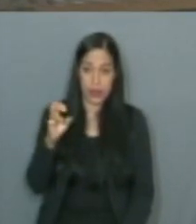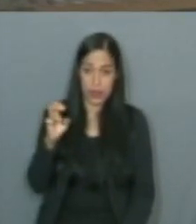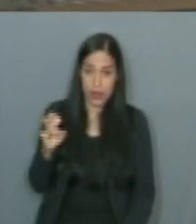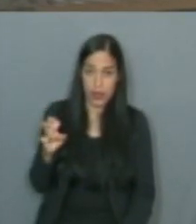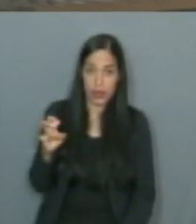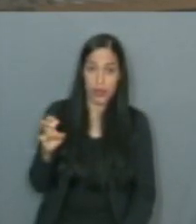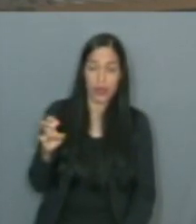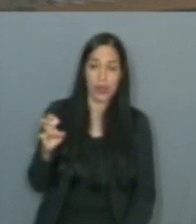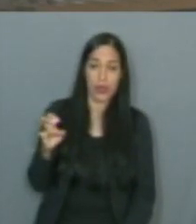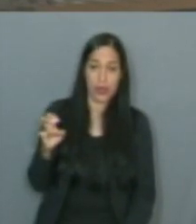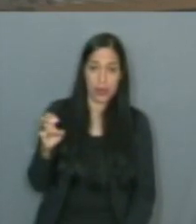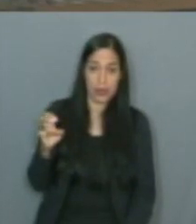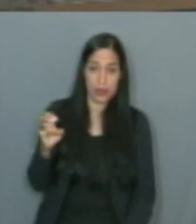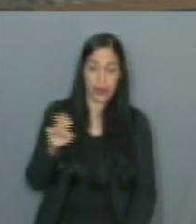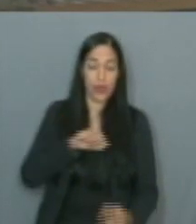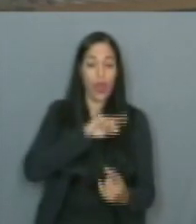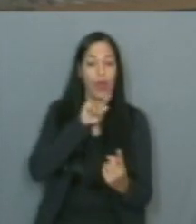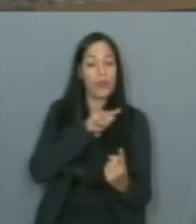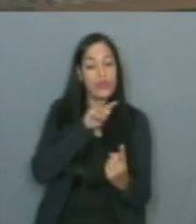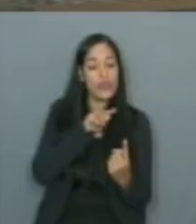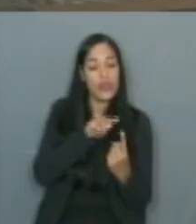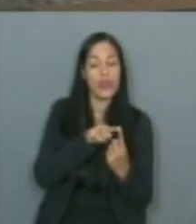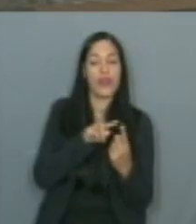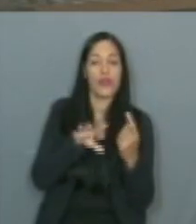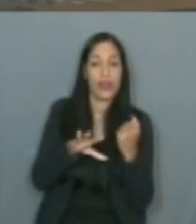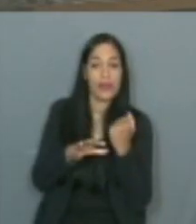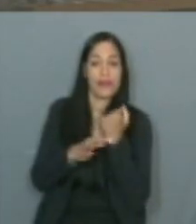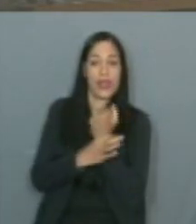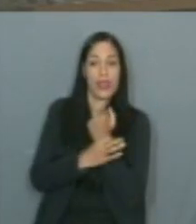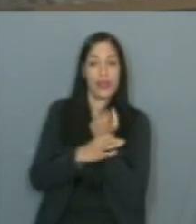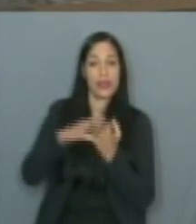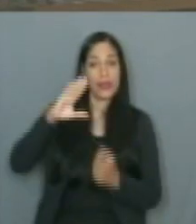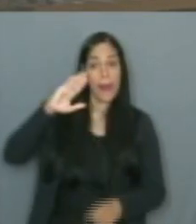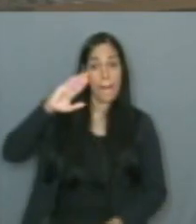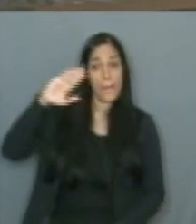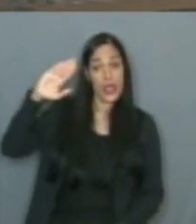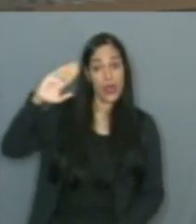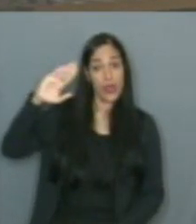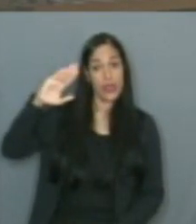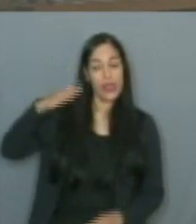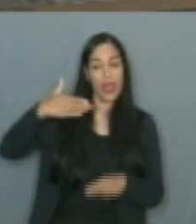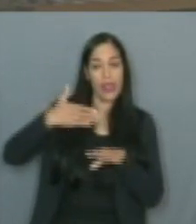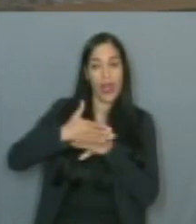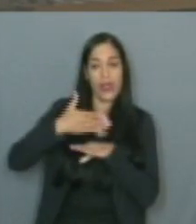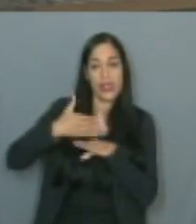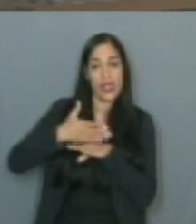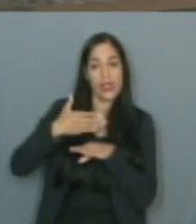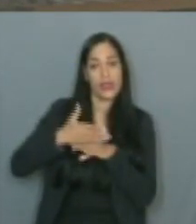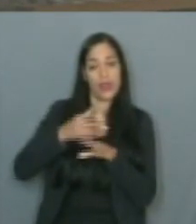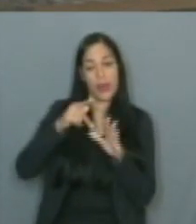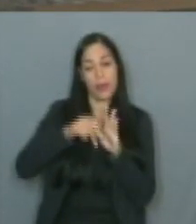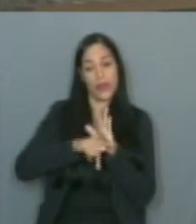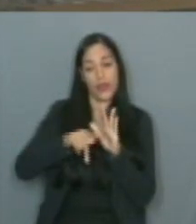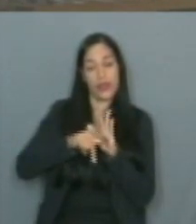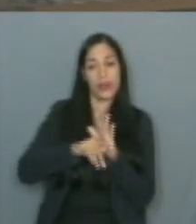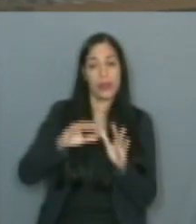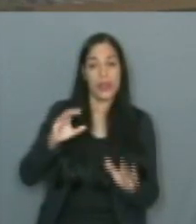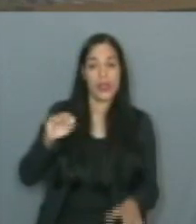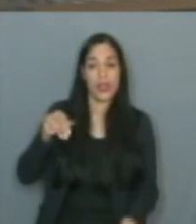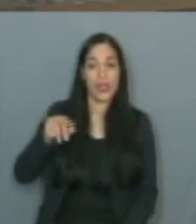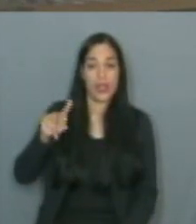25/25, que tem como objetivo garantir prioridade ao acesso ao programa de CNH